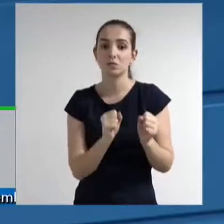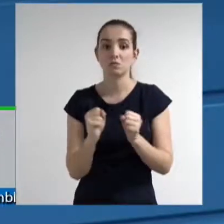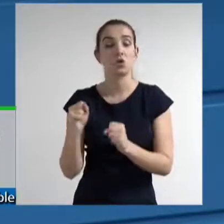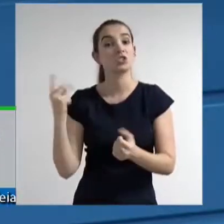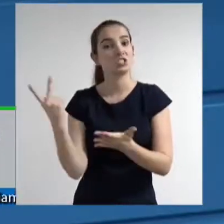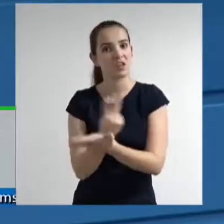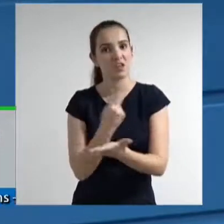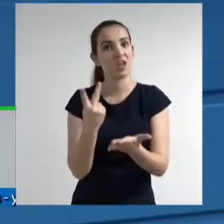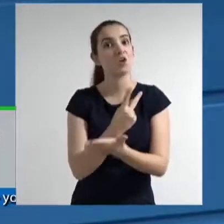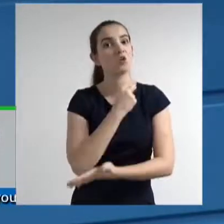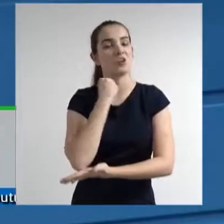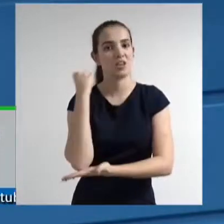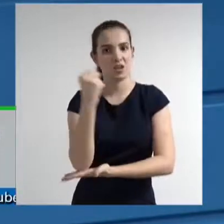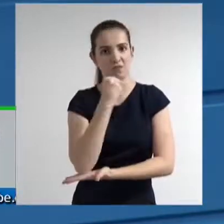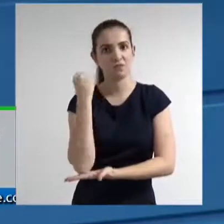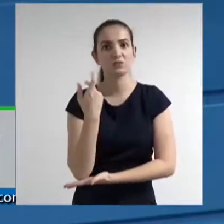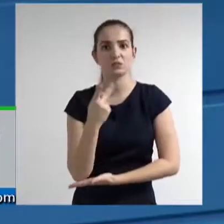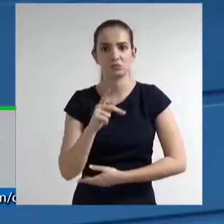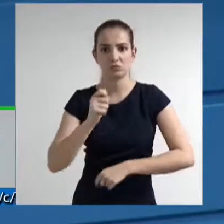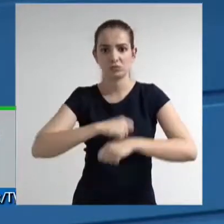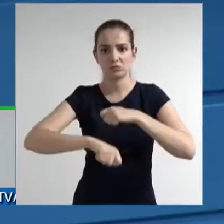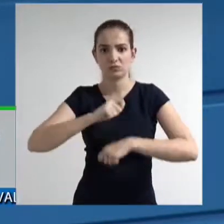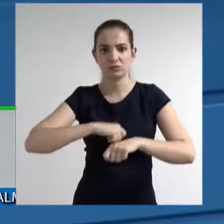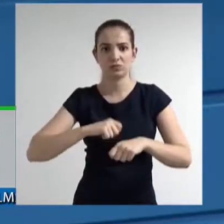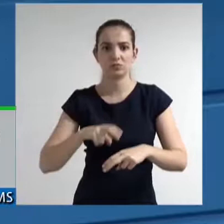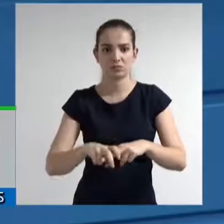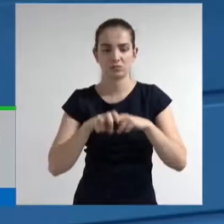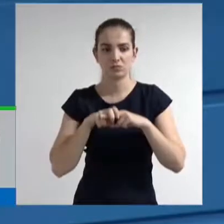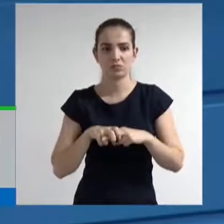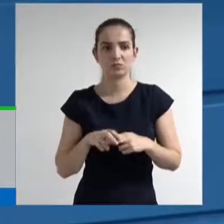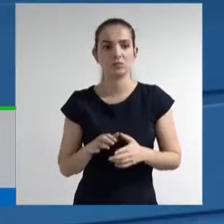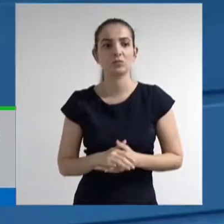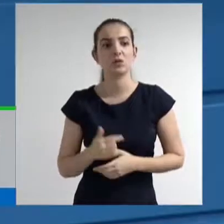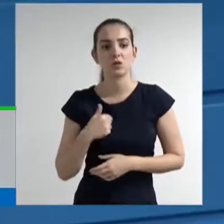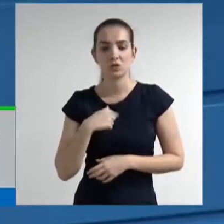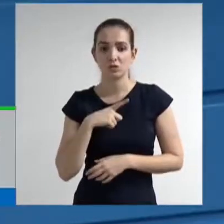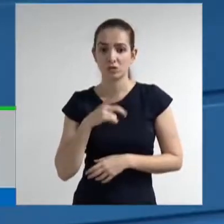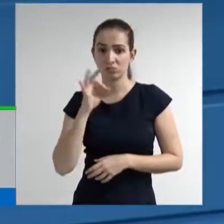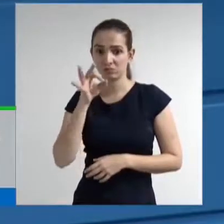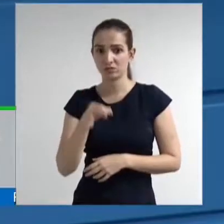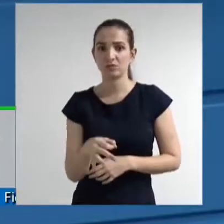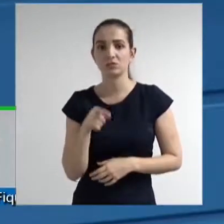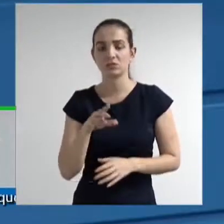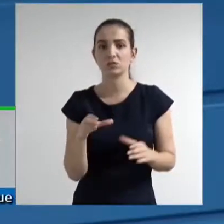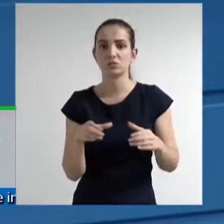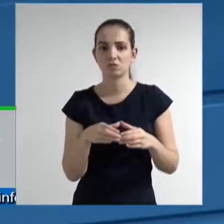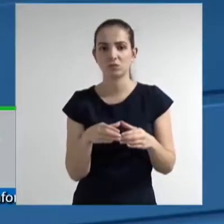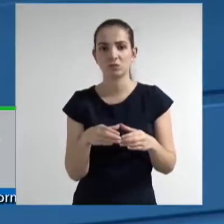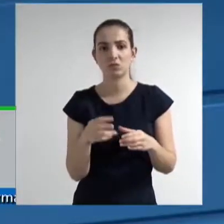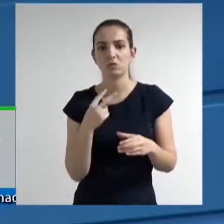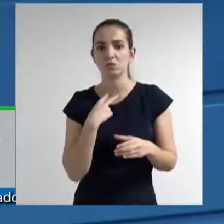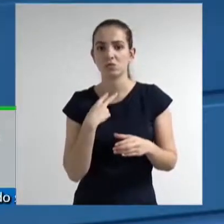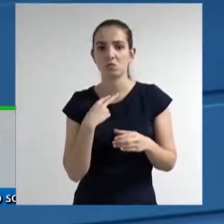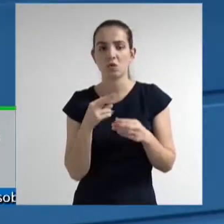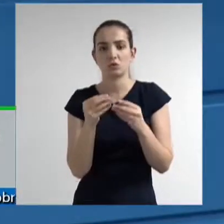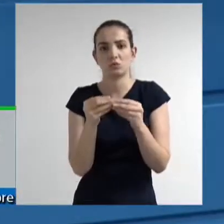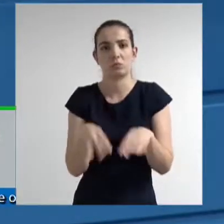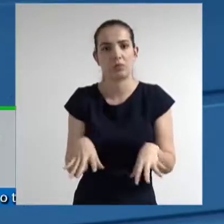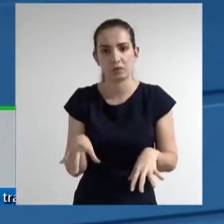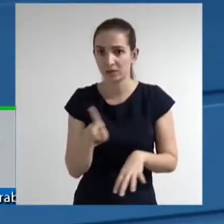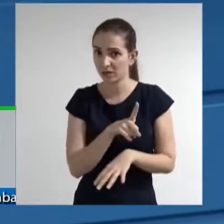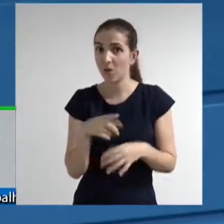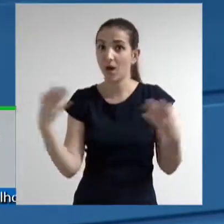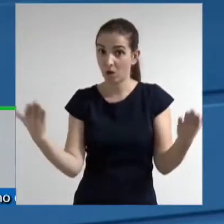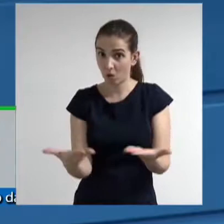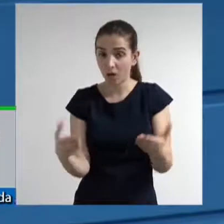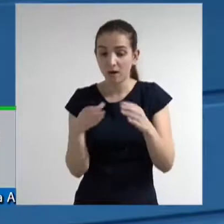em erros graves nas suas administrações. Então, tenho certeza que essa comissão não pode mesmo ser destituída, agora